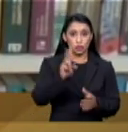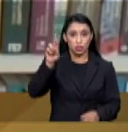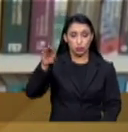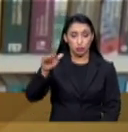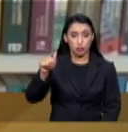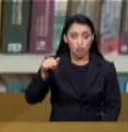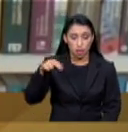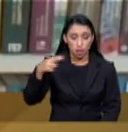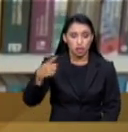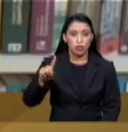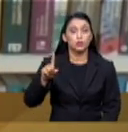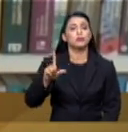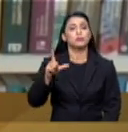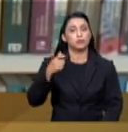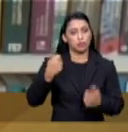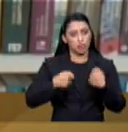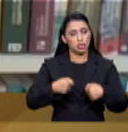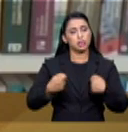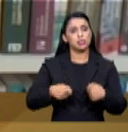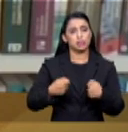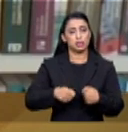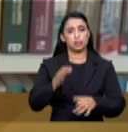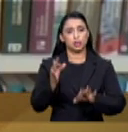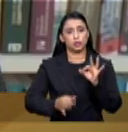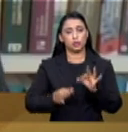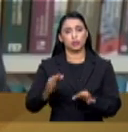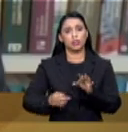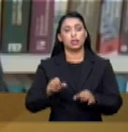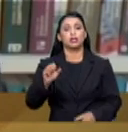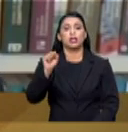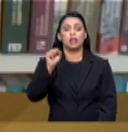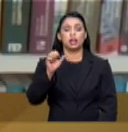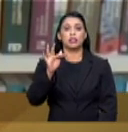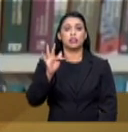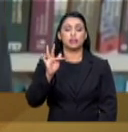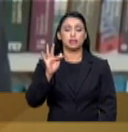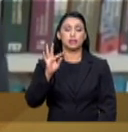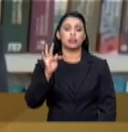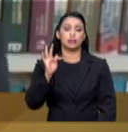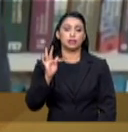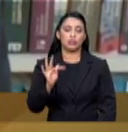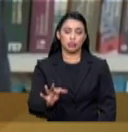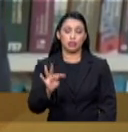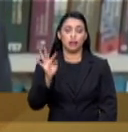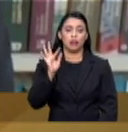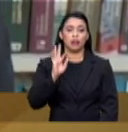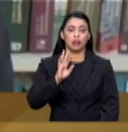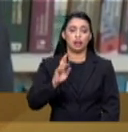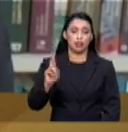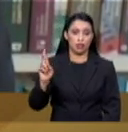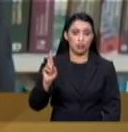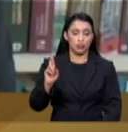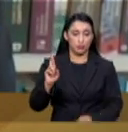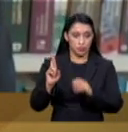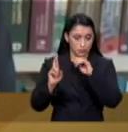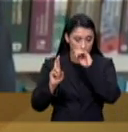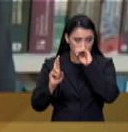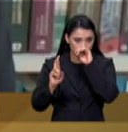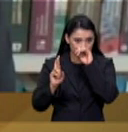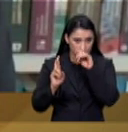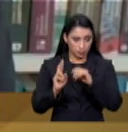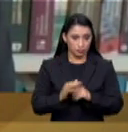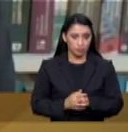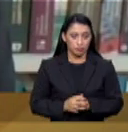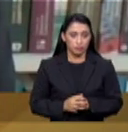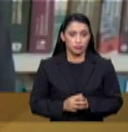Tribunal Federal, deve prevalecer. O Superior Tribunal de Justiça também há várias decisões nesse sentido, e eu peço